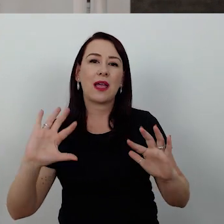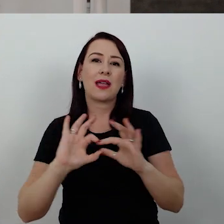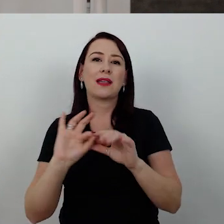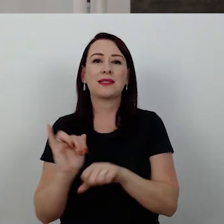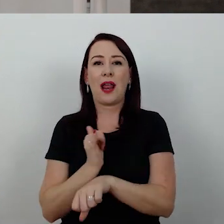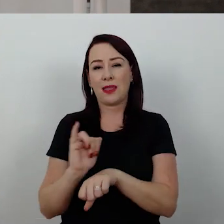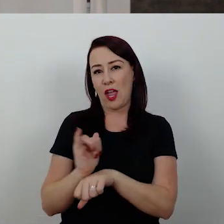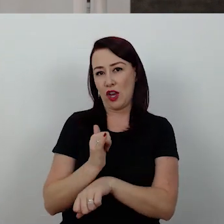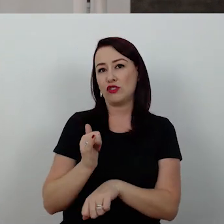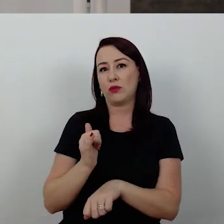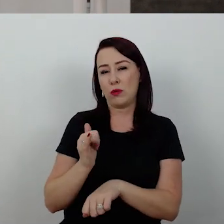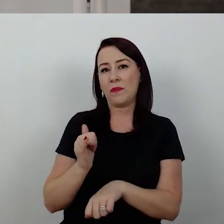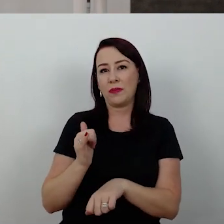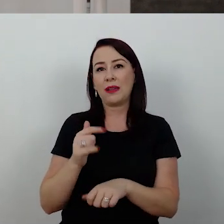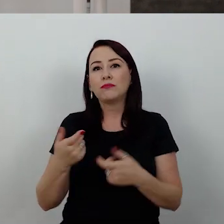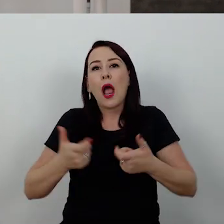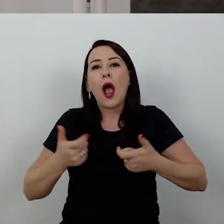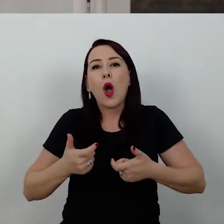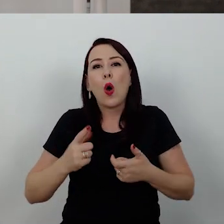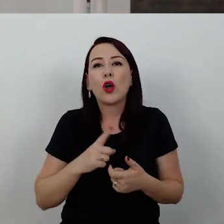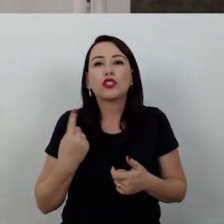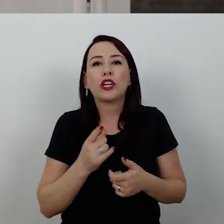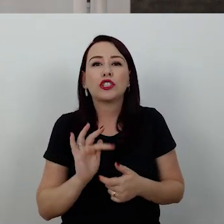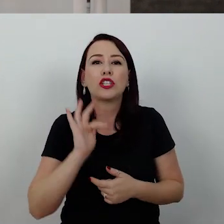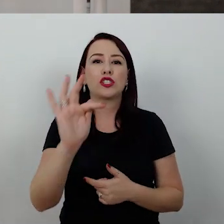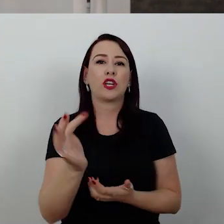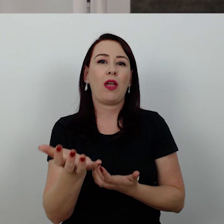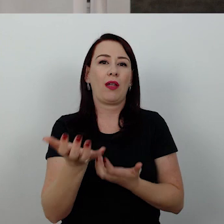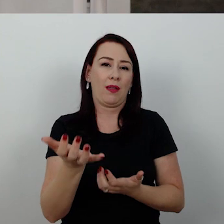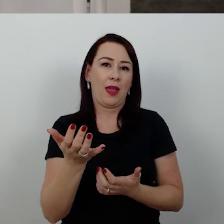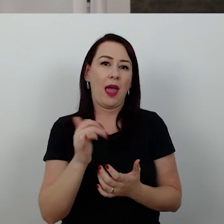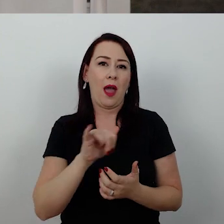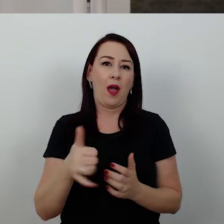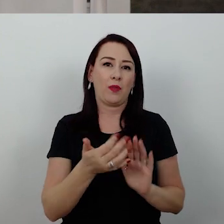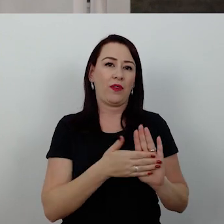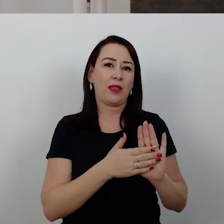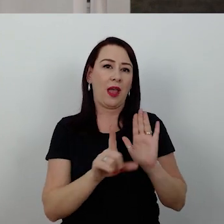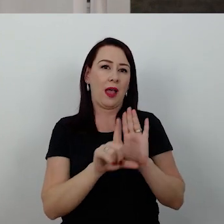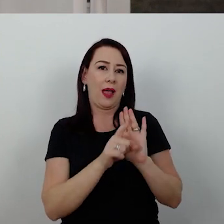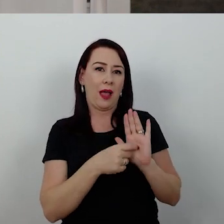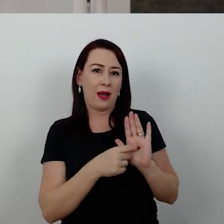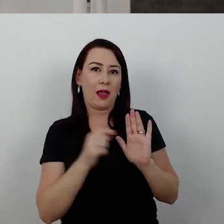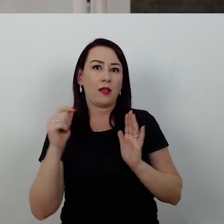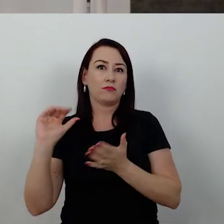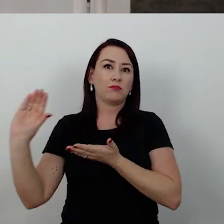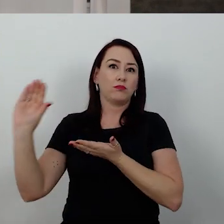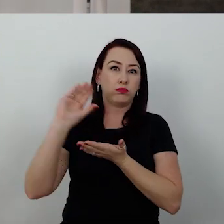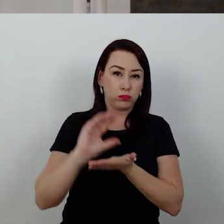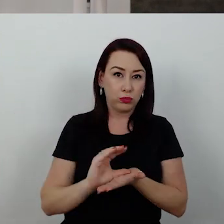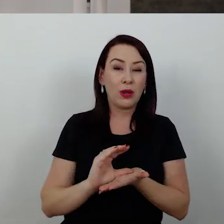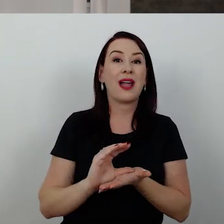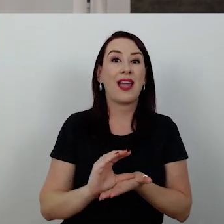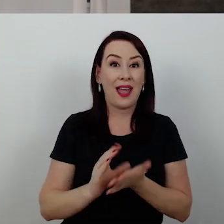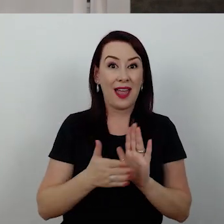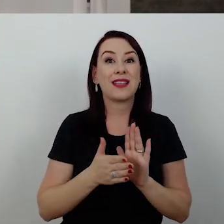nessa prospecção de onde a gente vai, né, com a lei, aproveitando esse recurso que veio, um recurso que